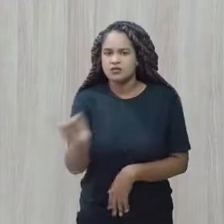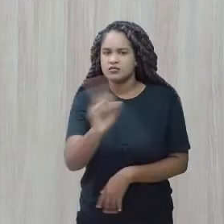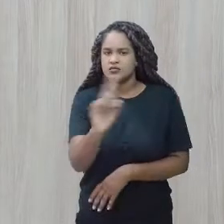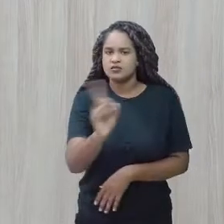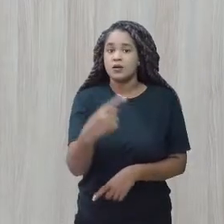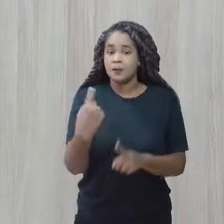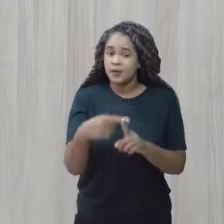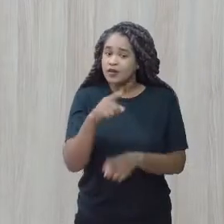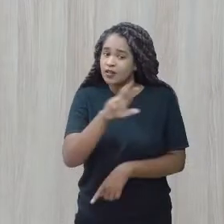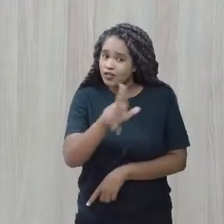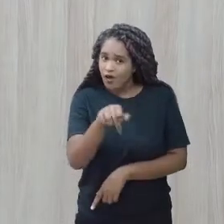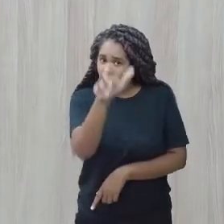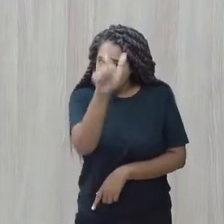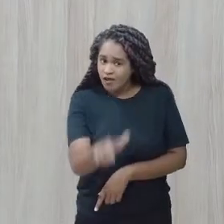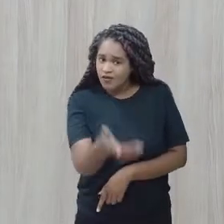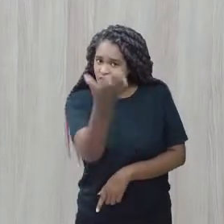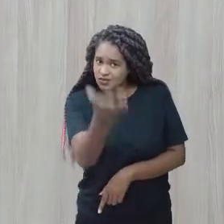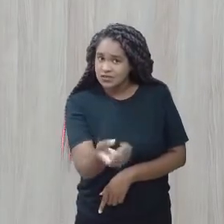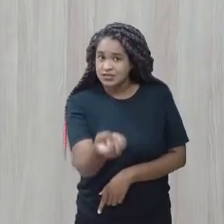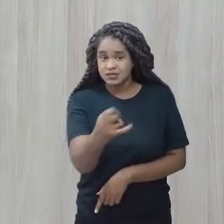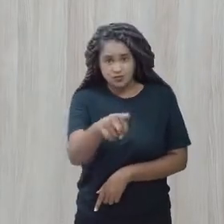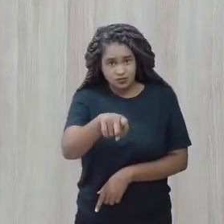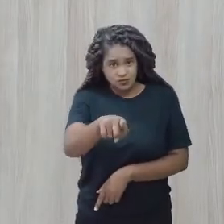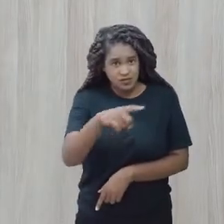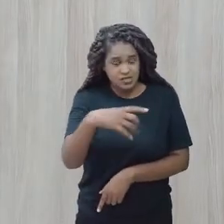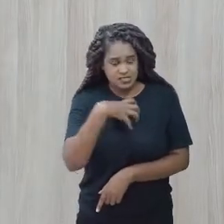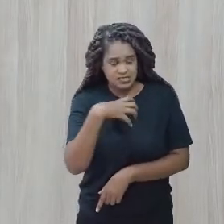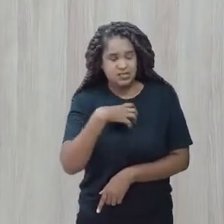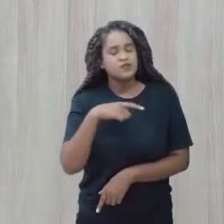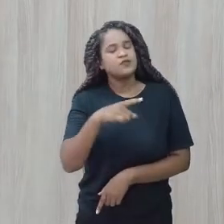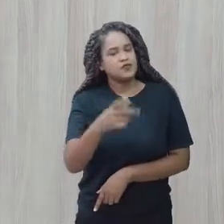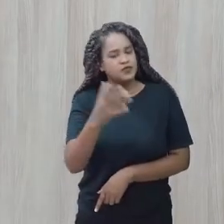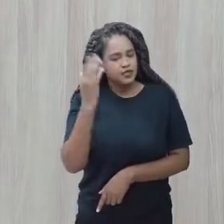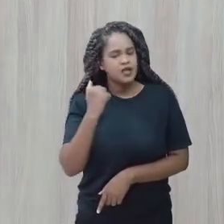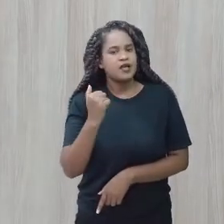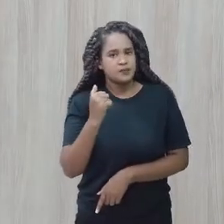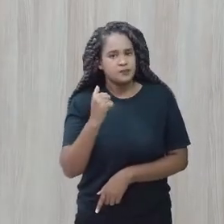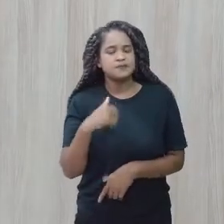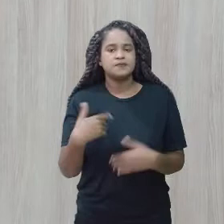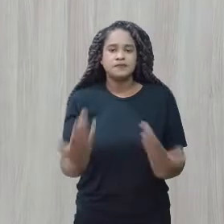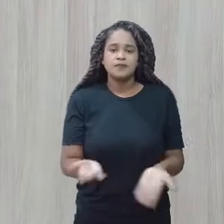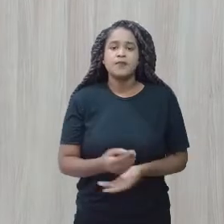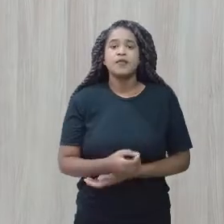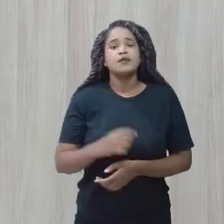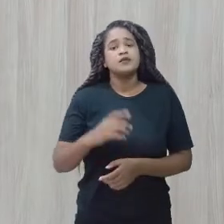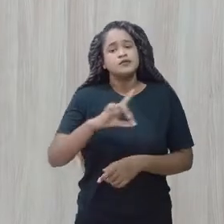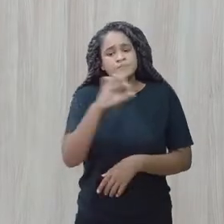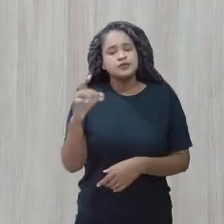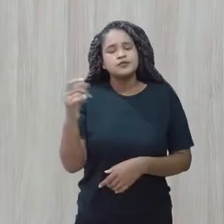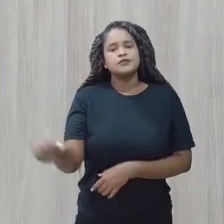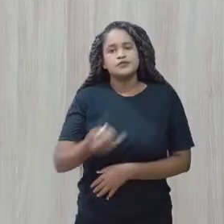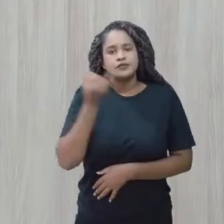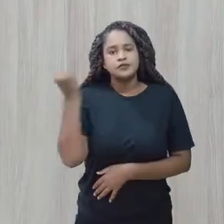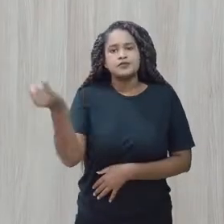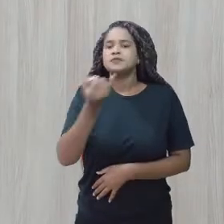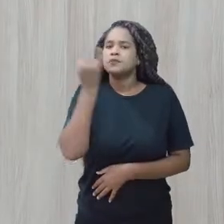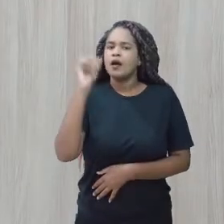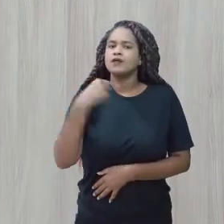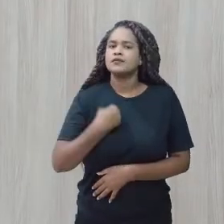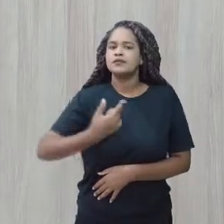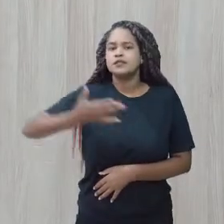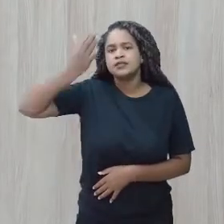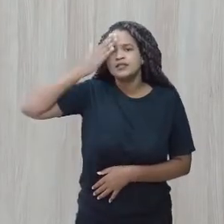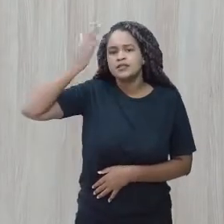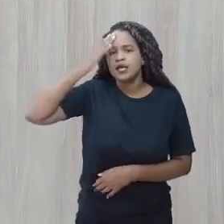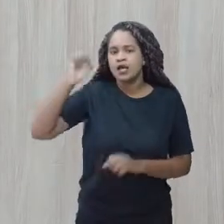porque a dor não é em você. Se você sentir, você nunca mais vai dizer que é mimimi. Então, é uma data muito importante para a gente entender, né,